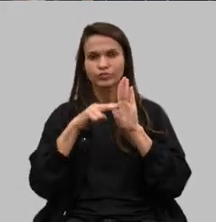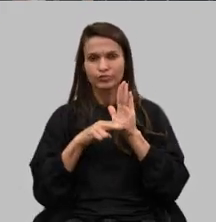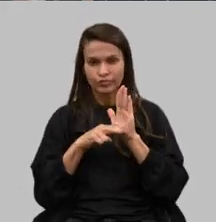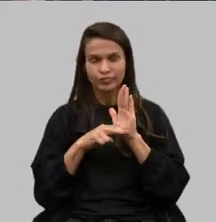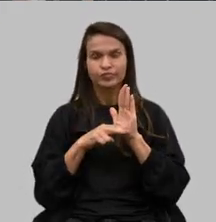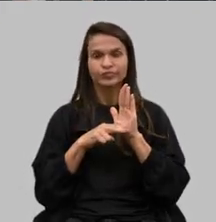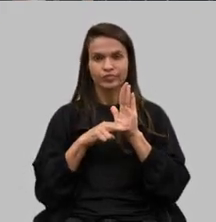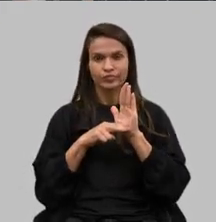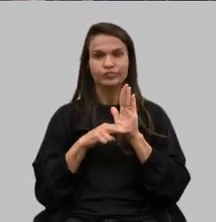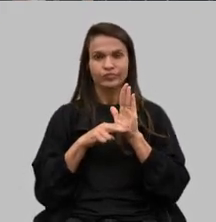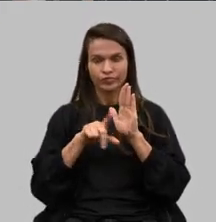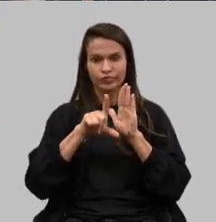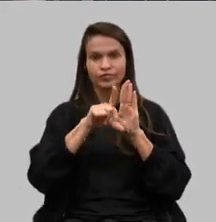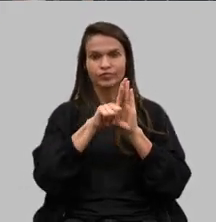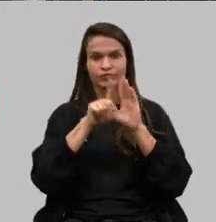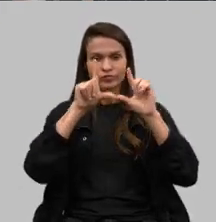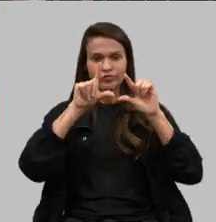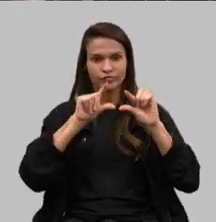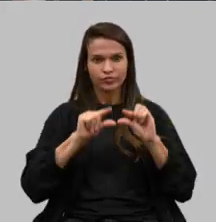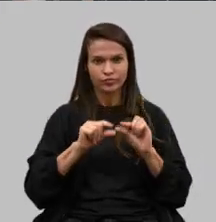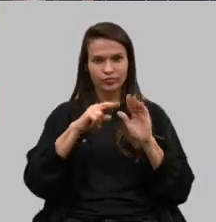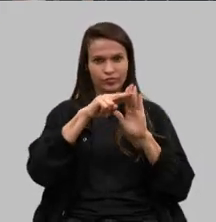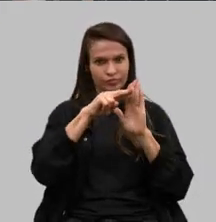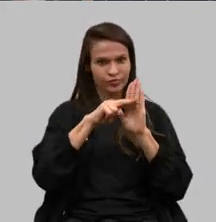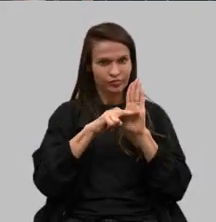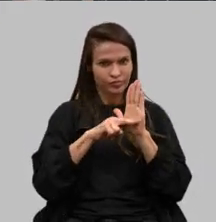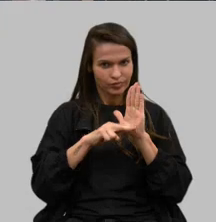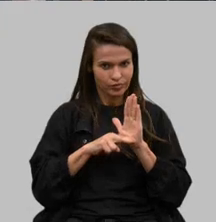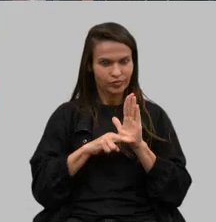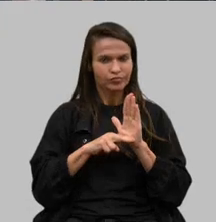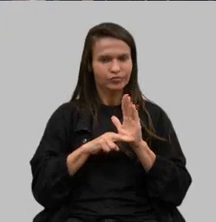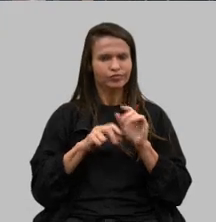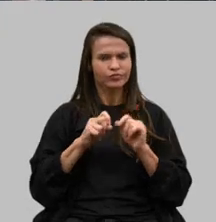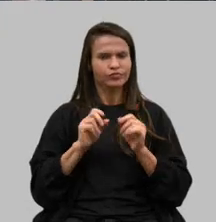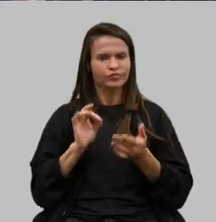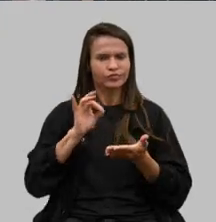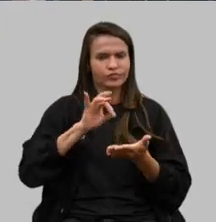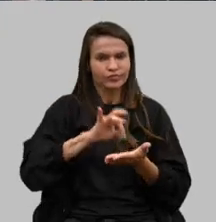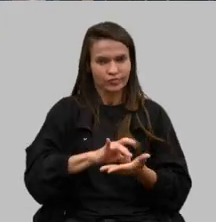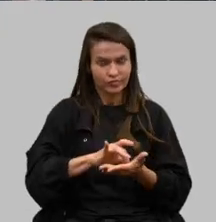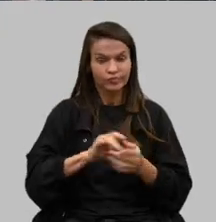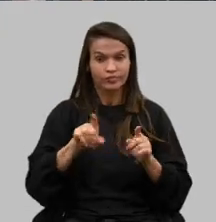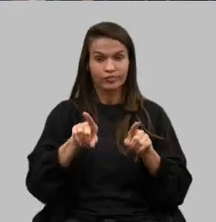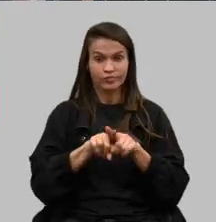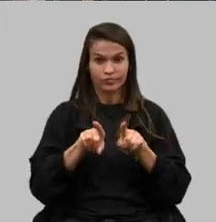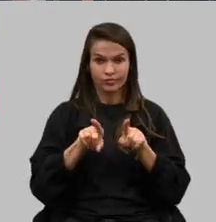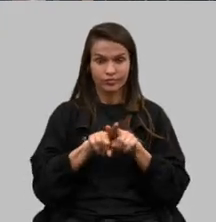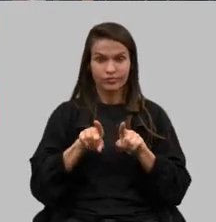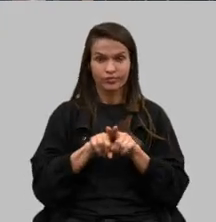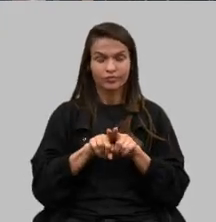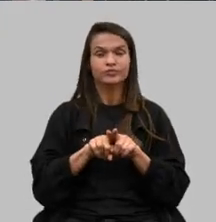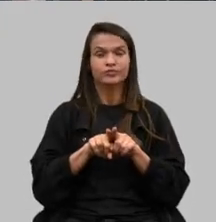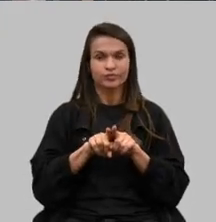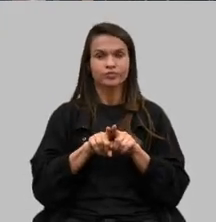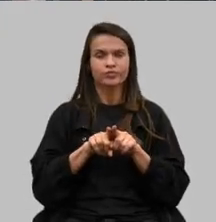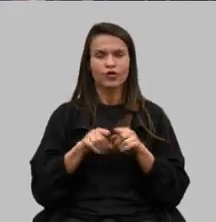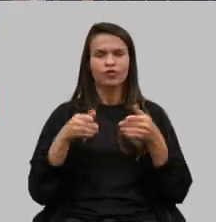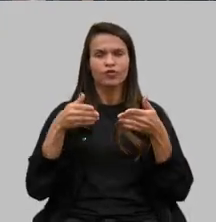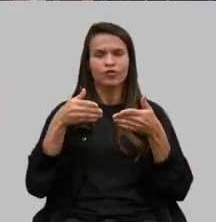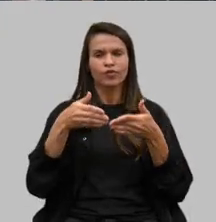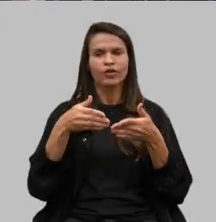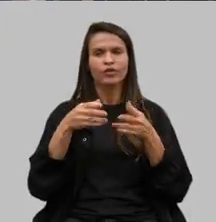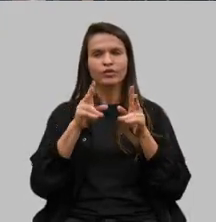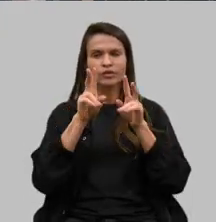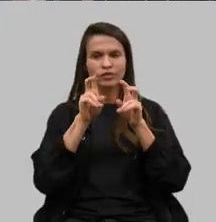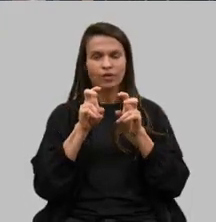reduzindo o número de normas tornando elas mais efetivas E além disso fazendo termos de referência